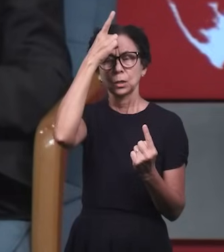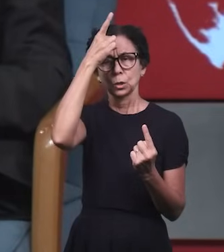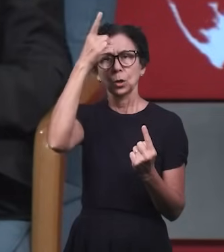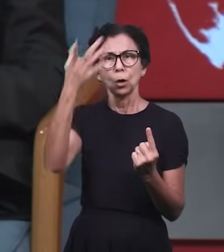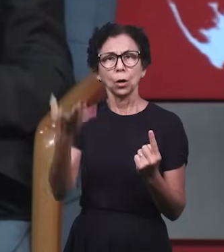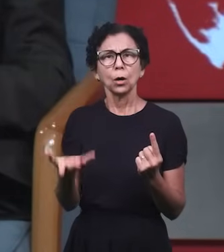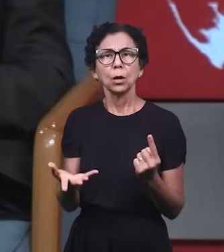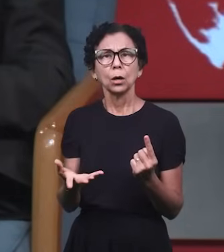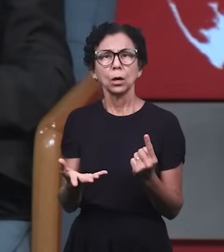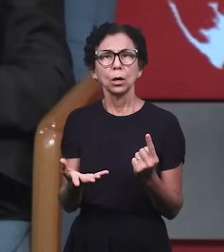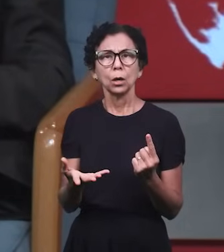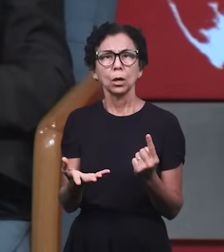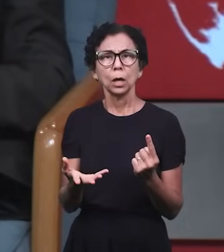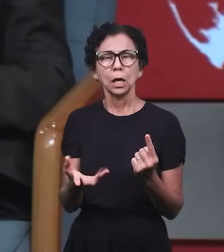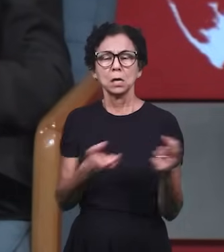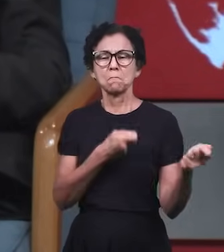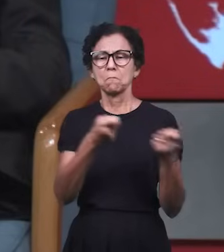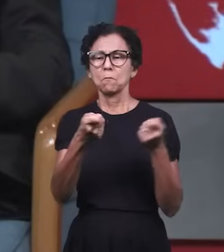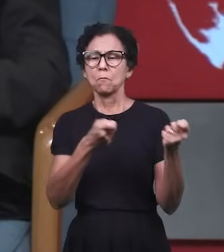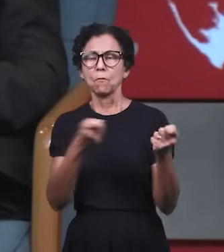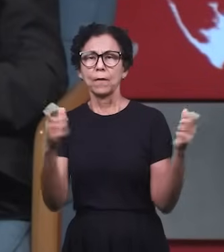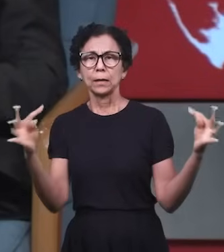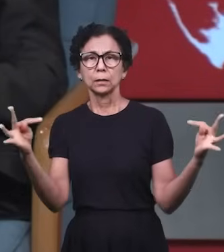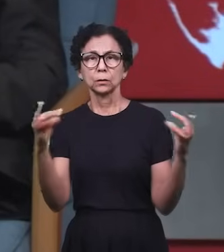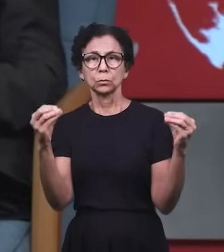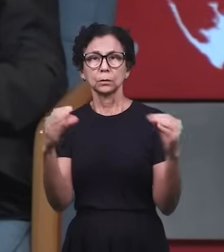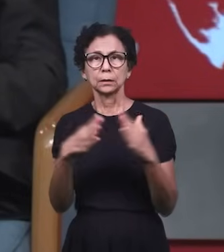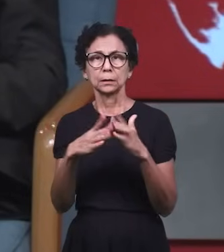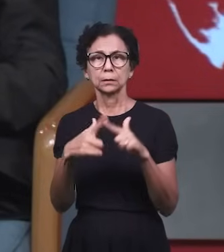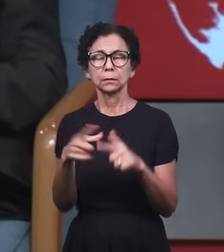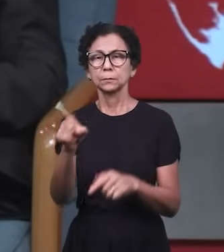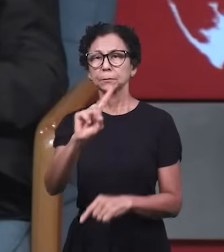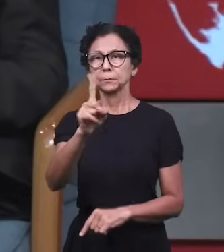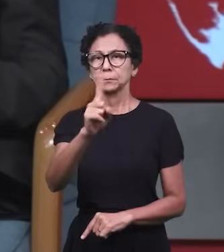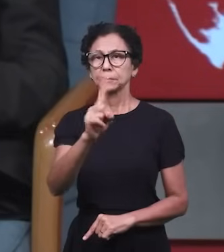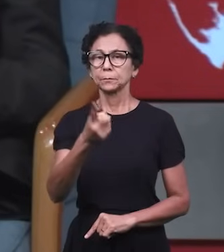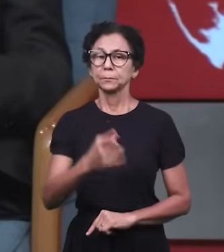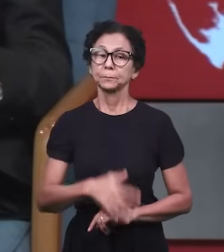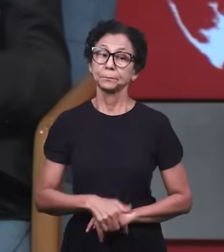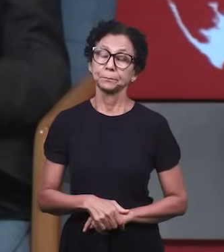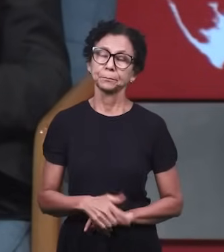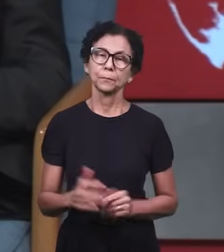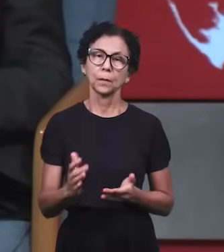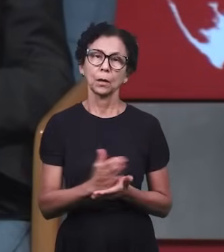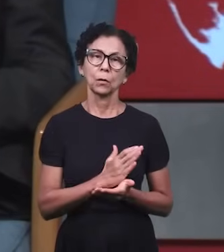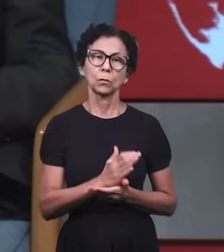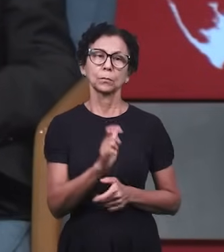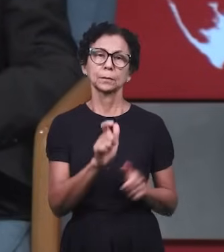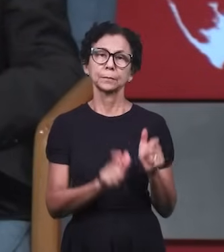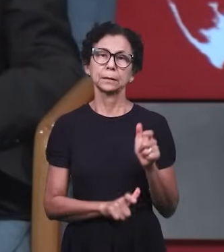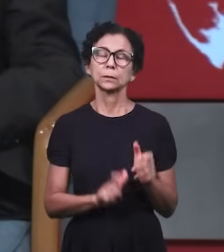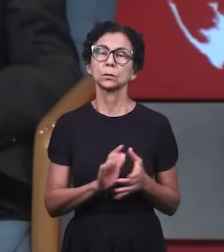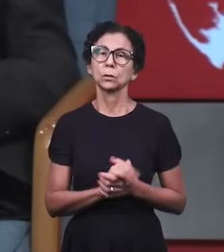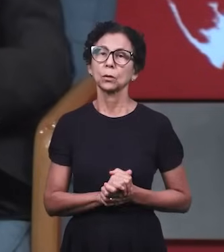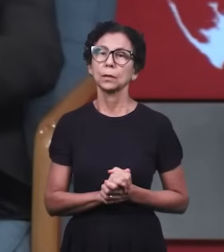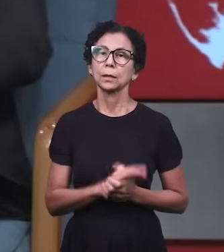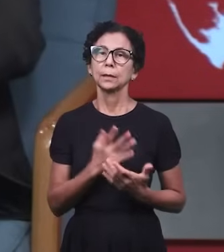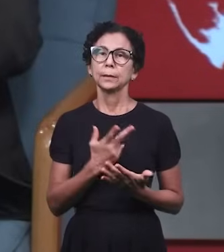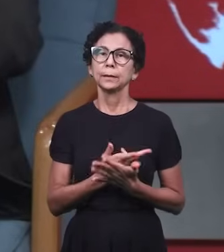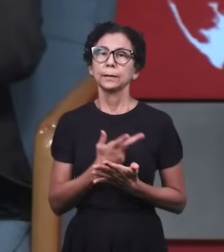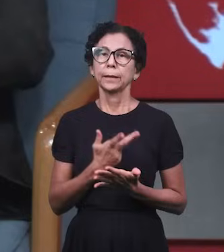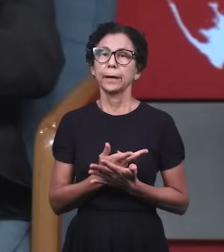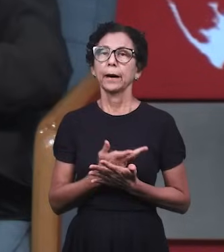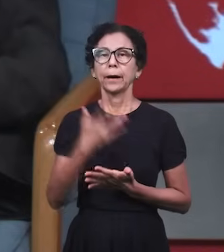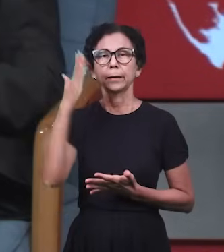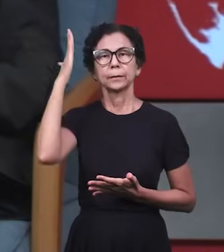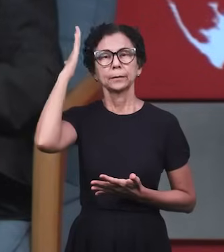alguns cometeram erros graves com relação ao dom espiritual e por isso alguns têm receio